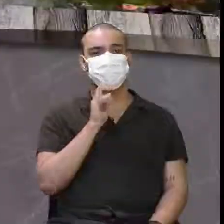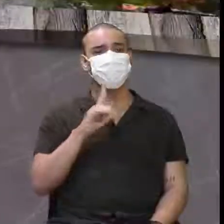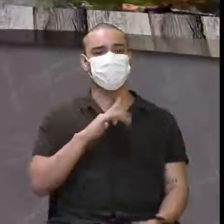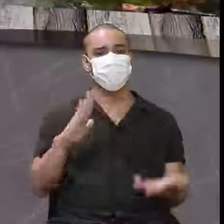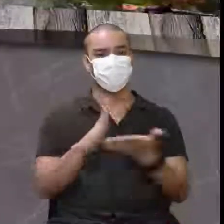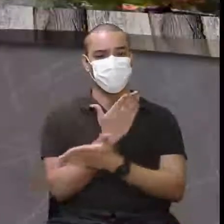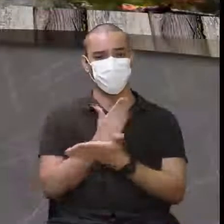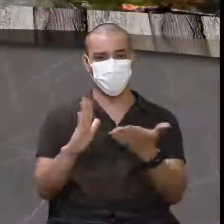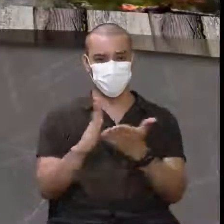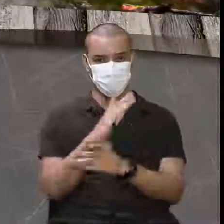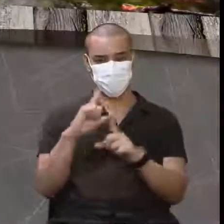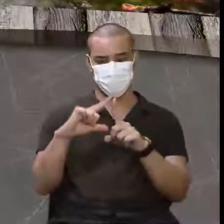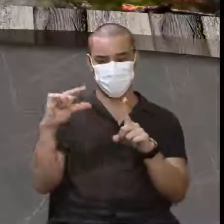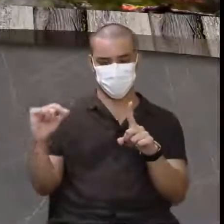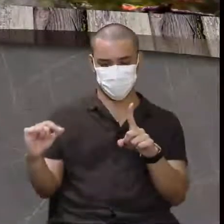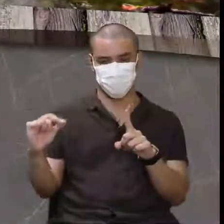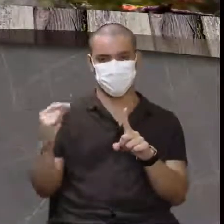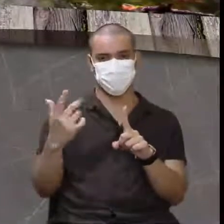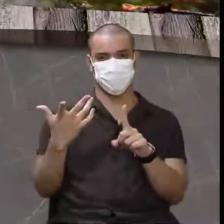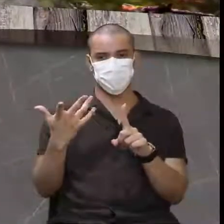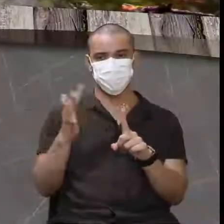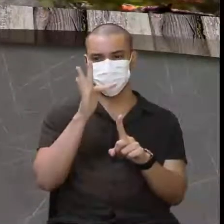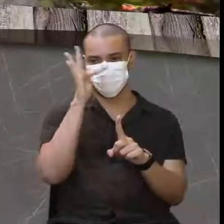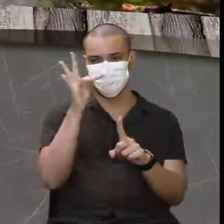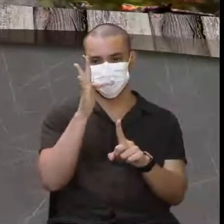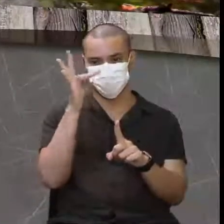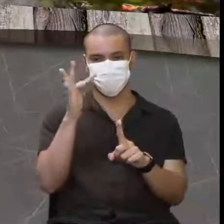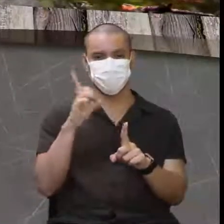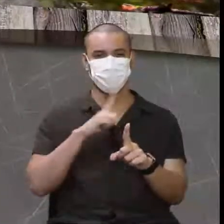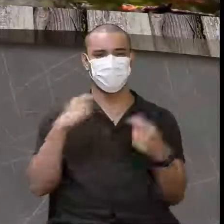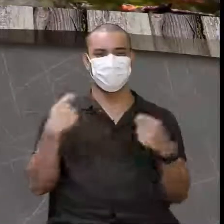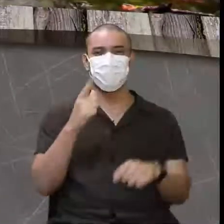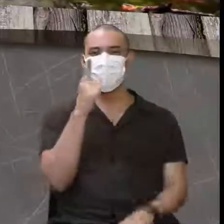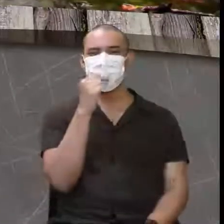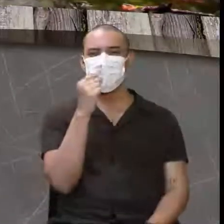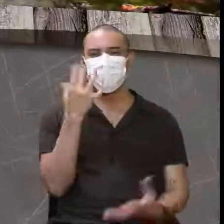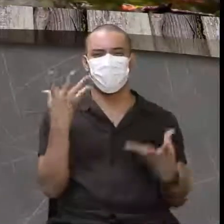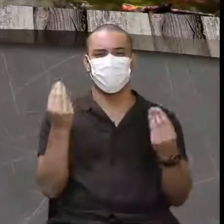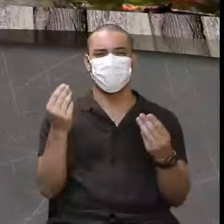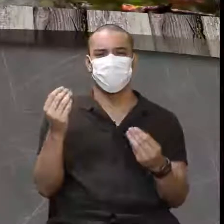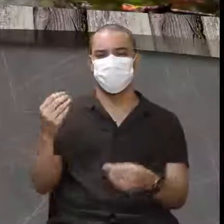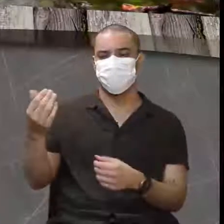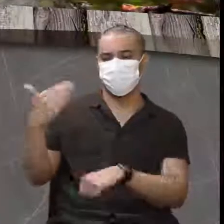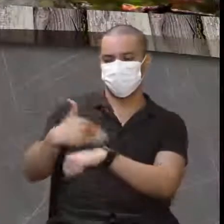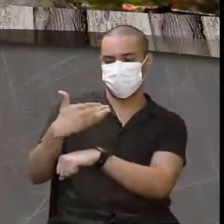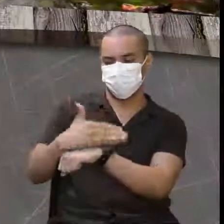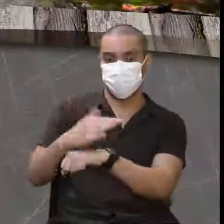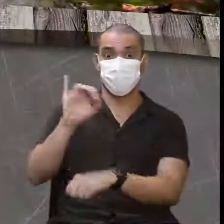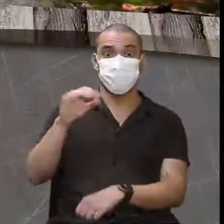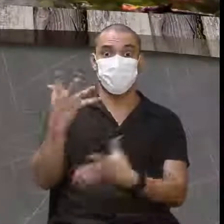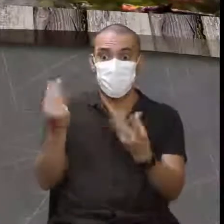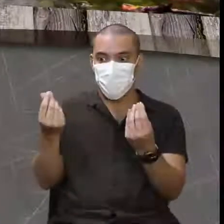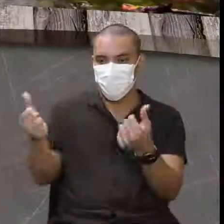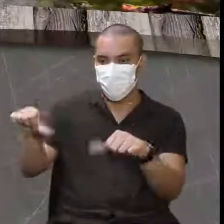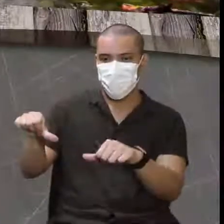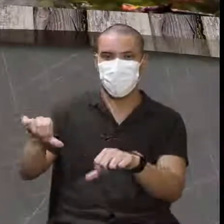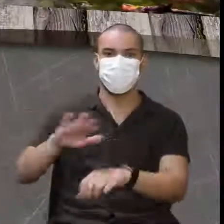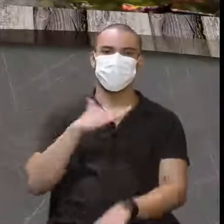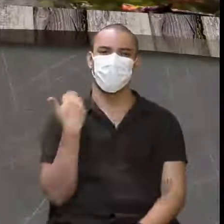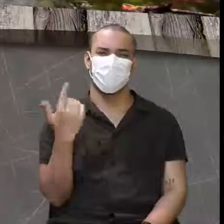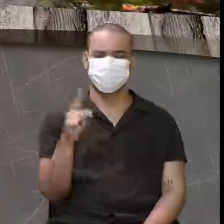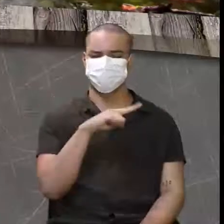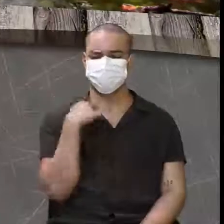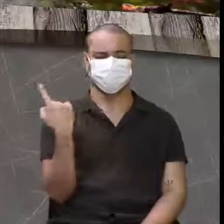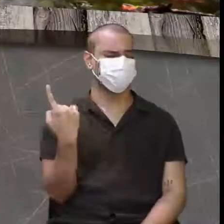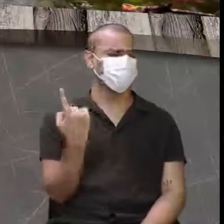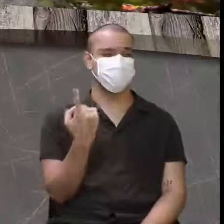Existem plantas, galera, que ou exigem muita água, ou se você colocar muita água, elas morrem. Existem